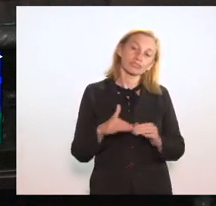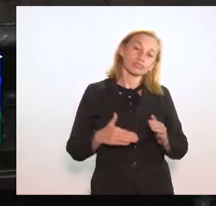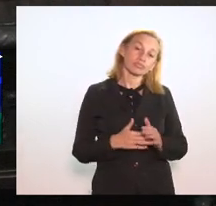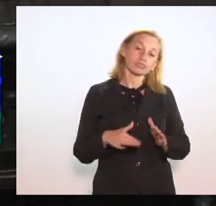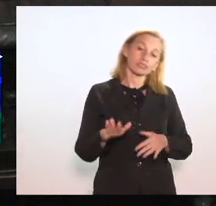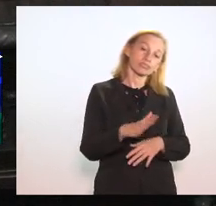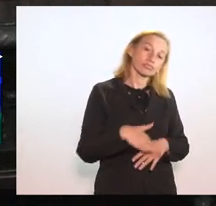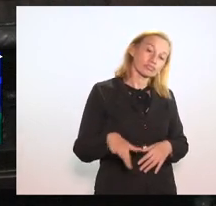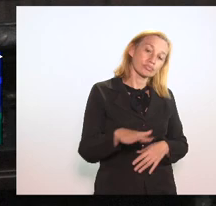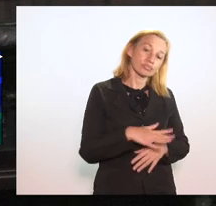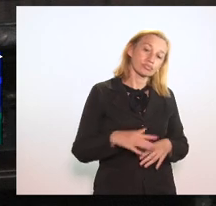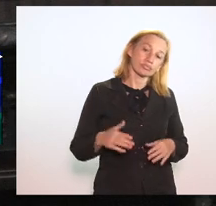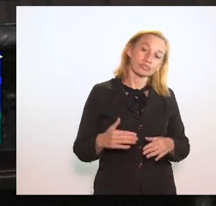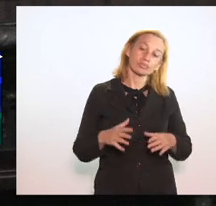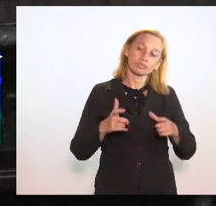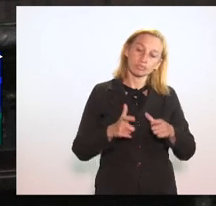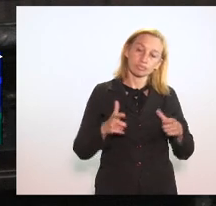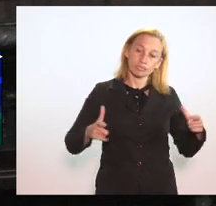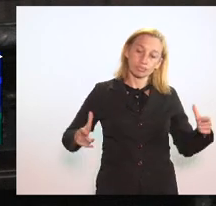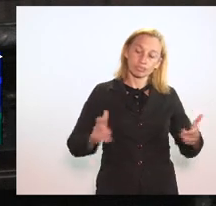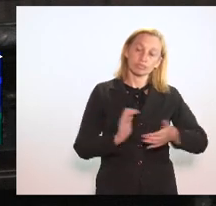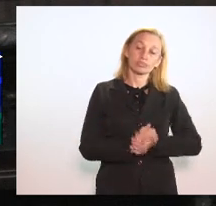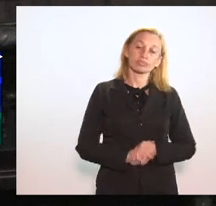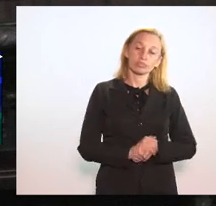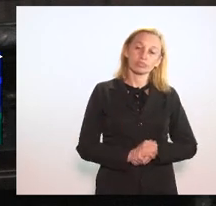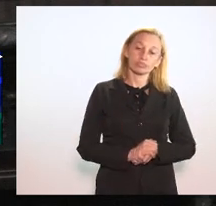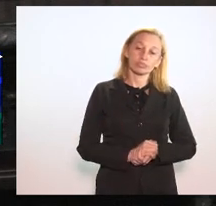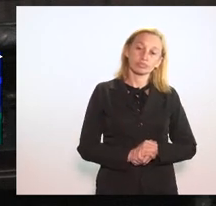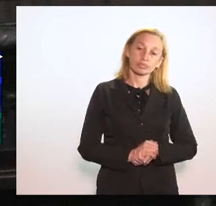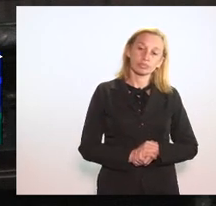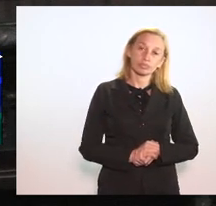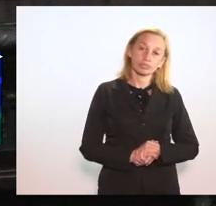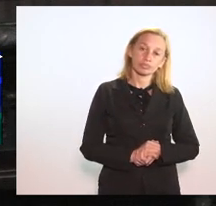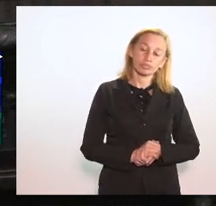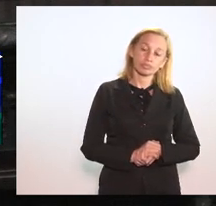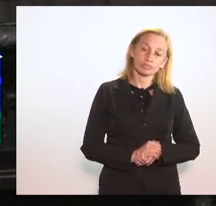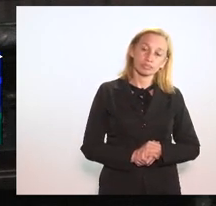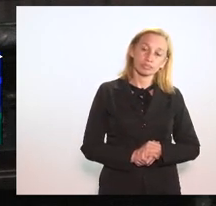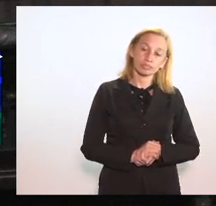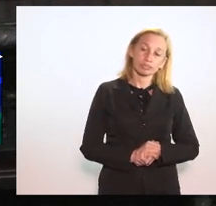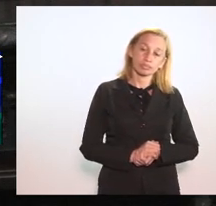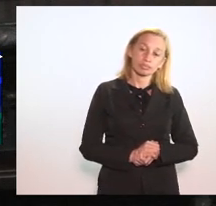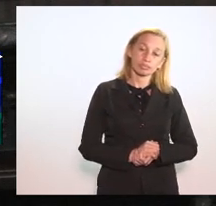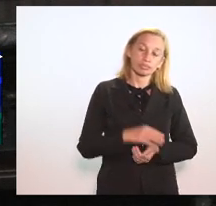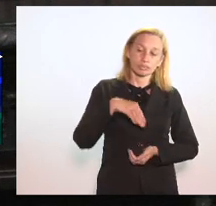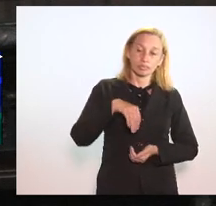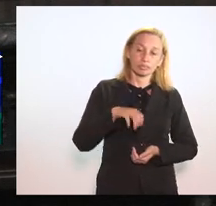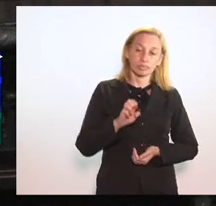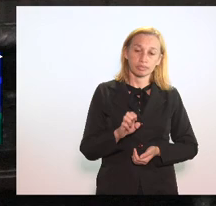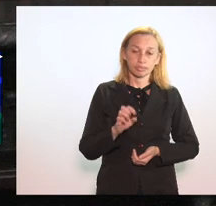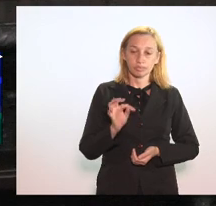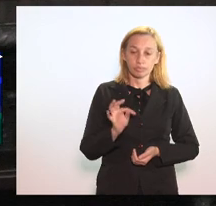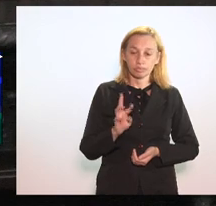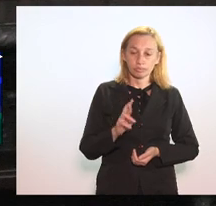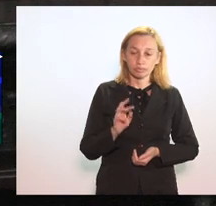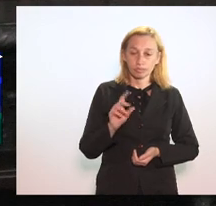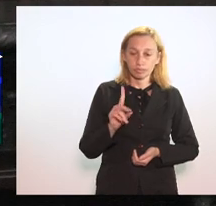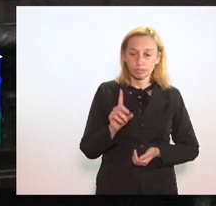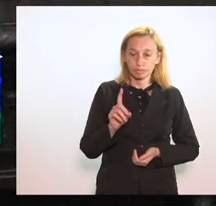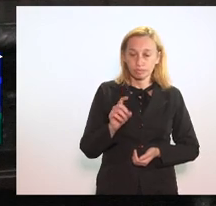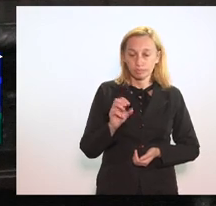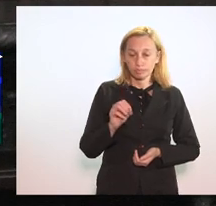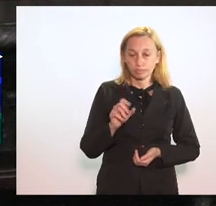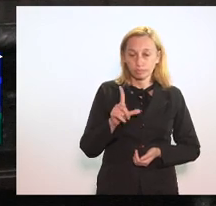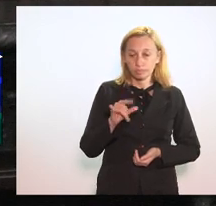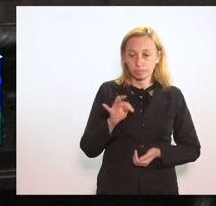regiões do Estado o Gabriel tropolitana dois na Metropolitana u tá crescendo não